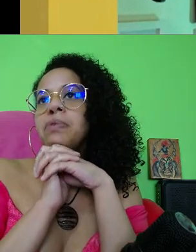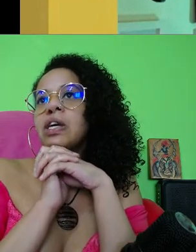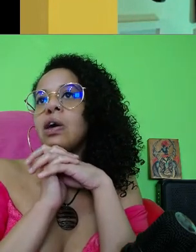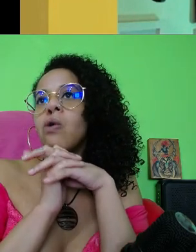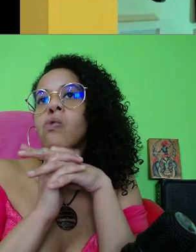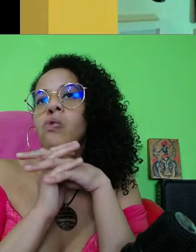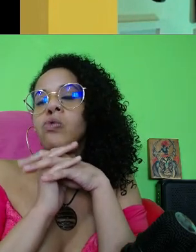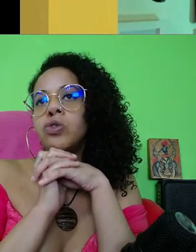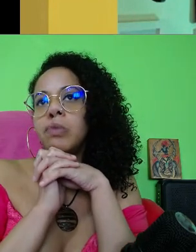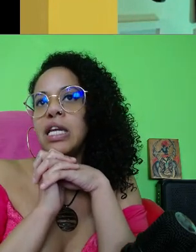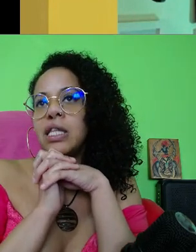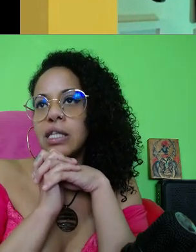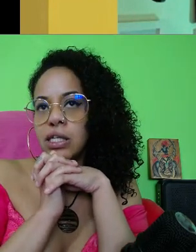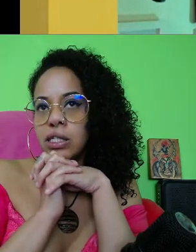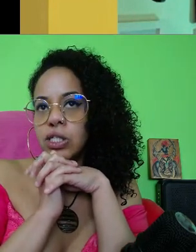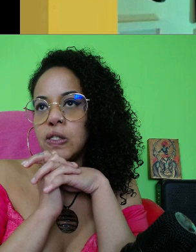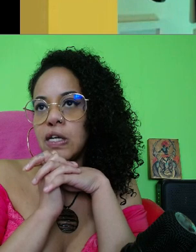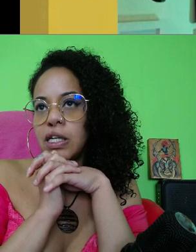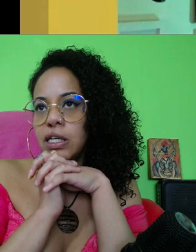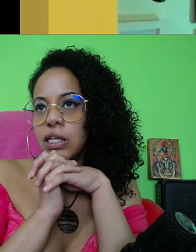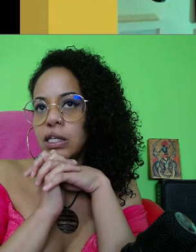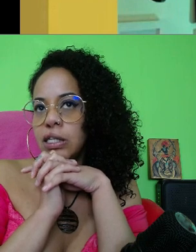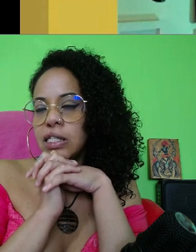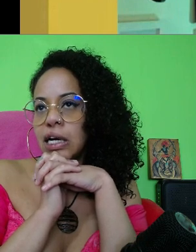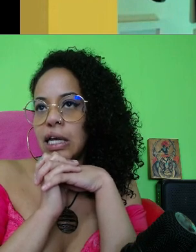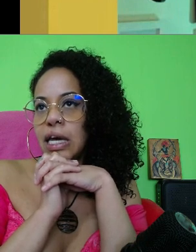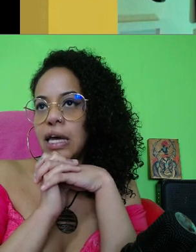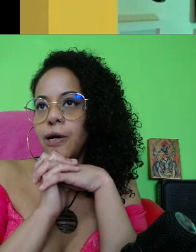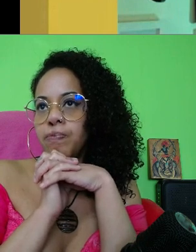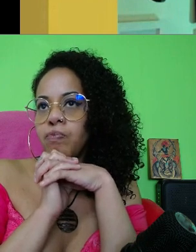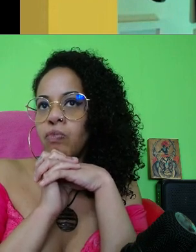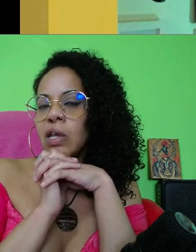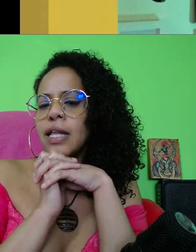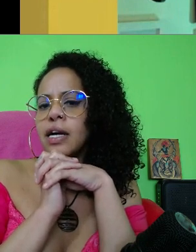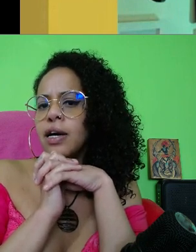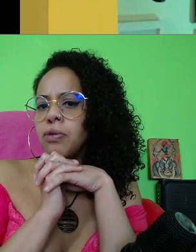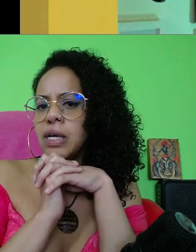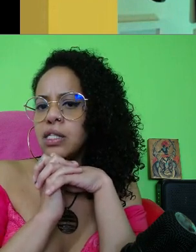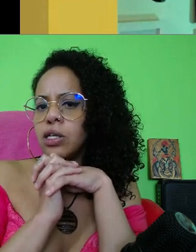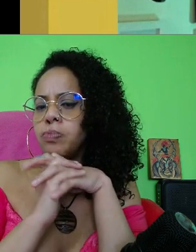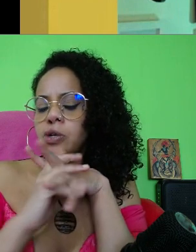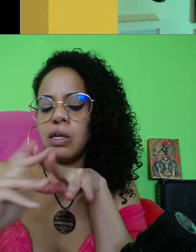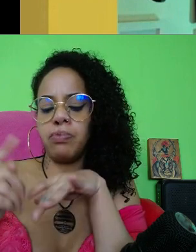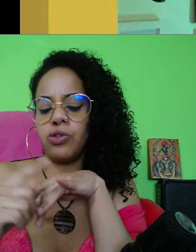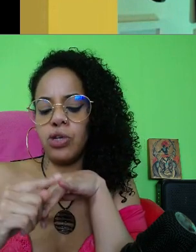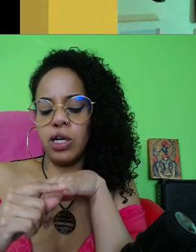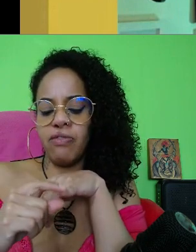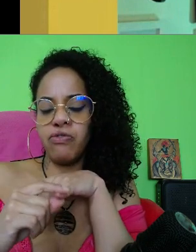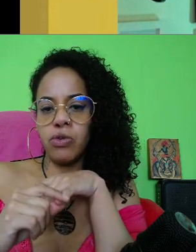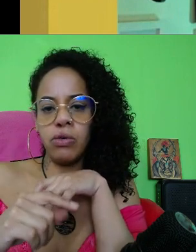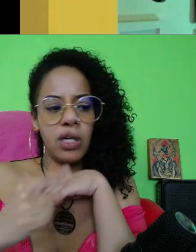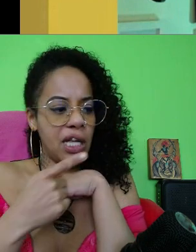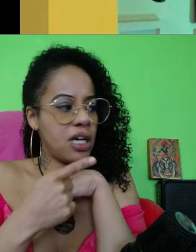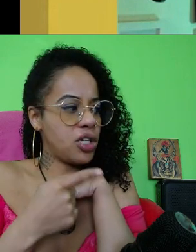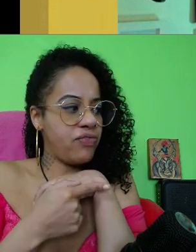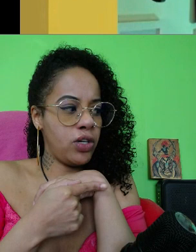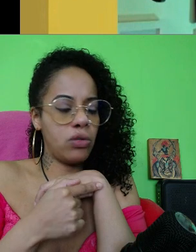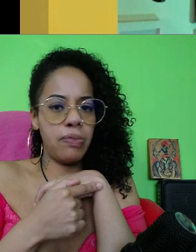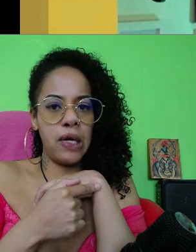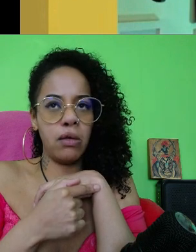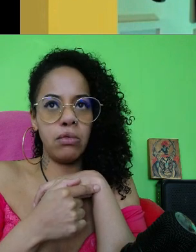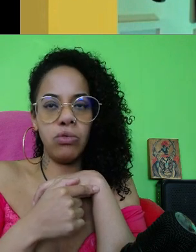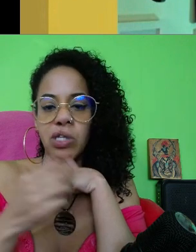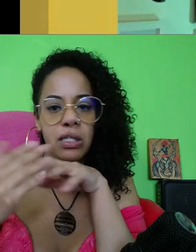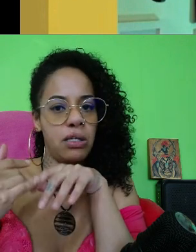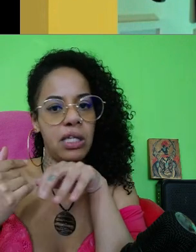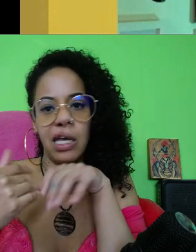você sabe que alguns militantes ali dessa galera atacaram bastante por exemplo Juliana furno que tem acho que